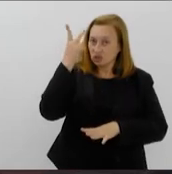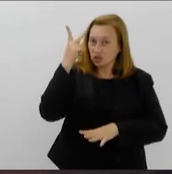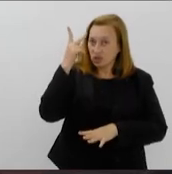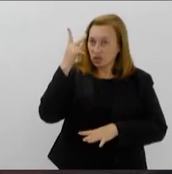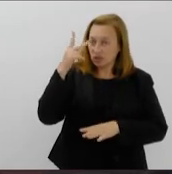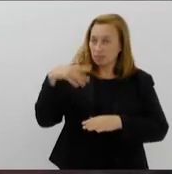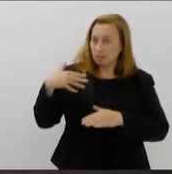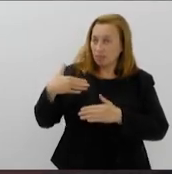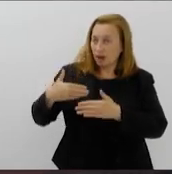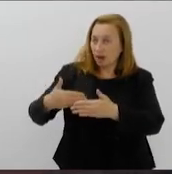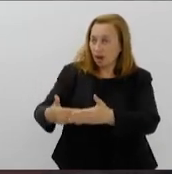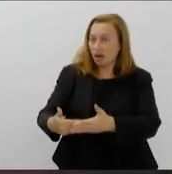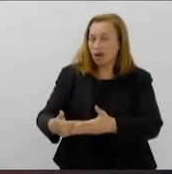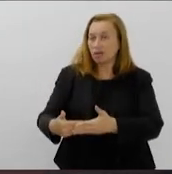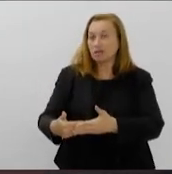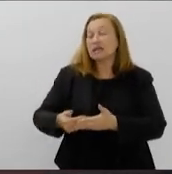bimilenar,